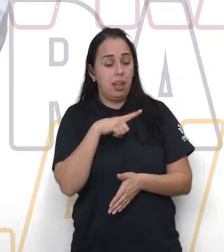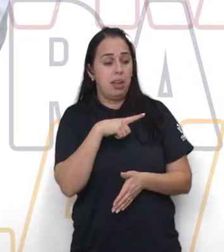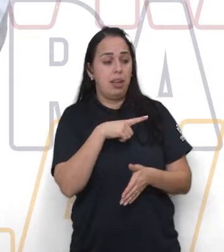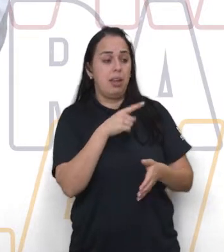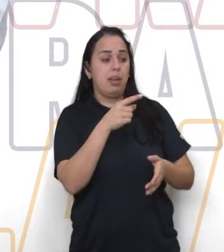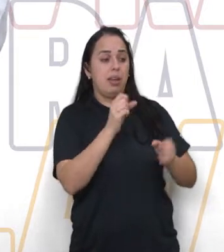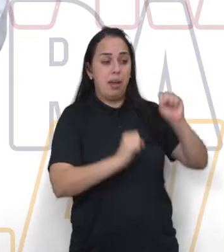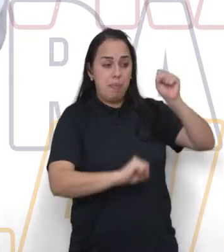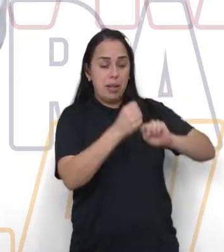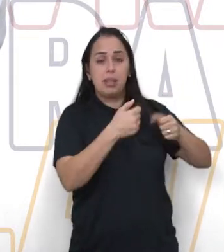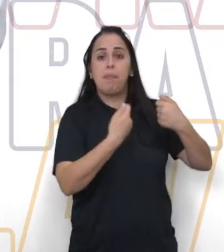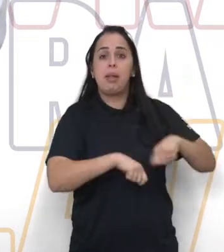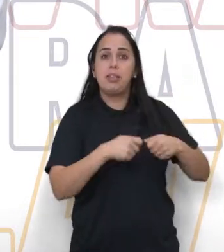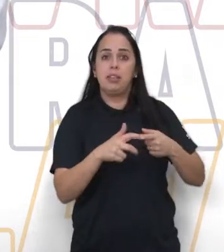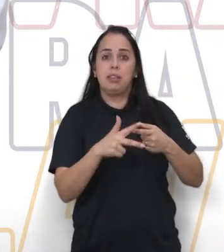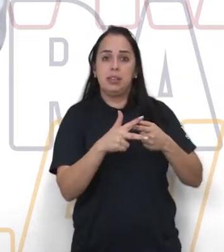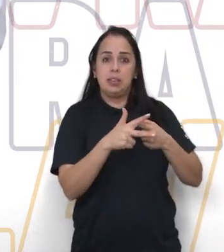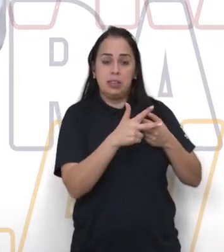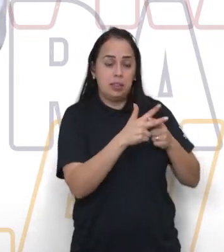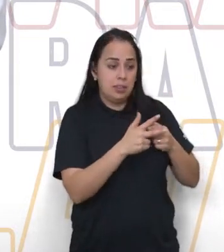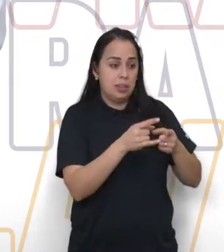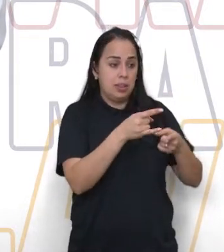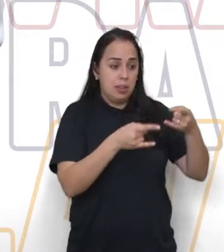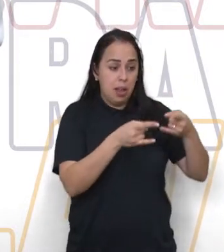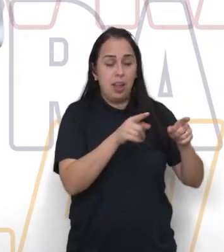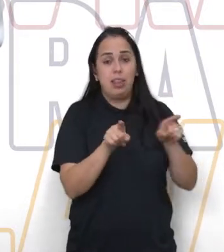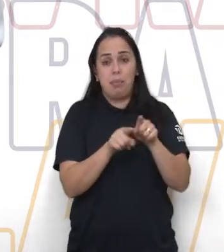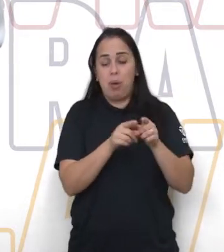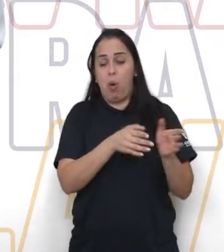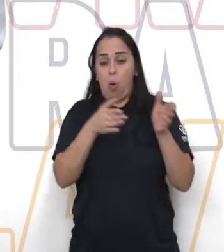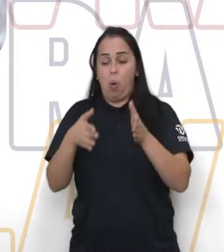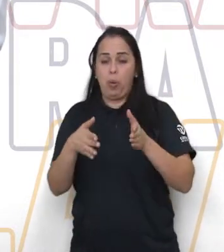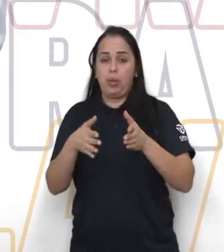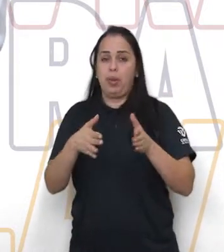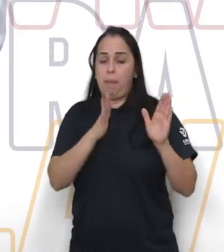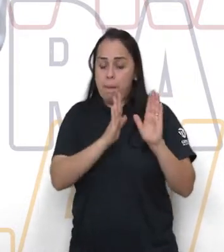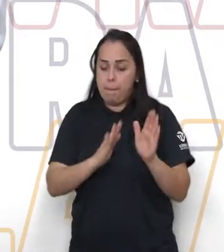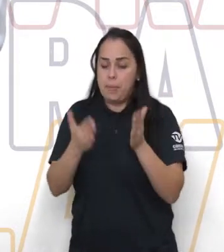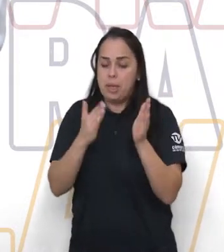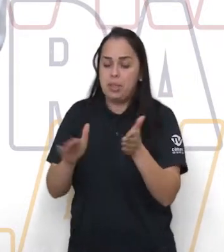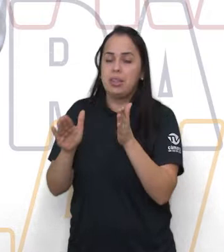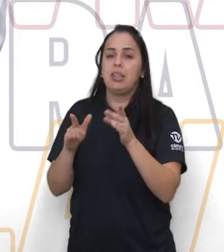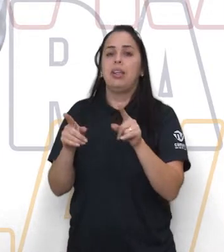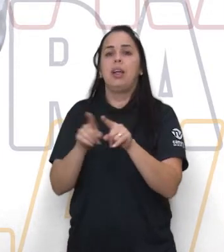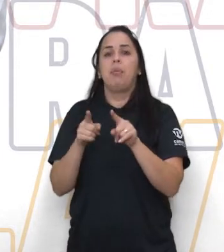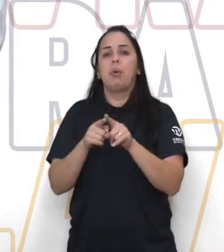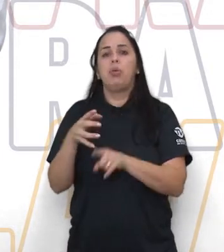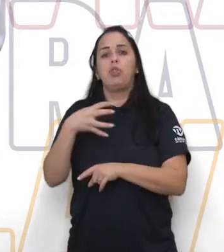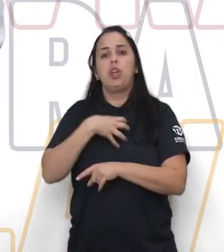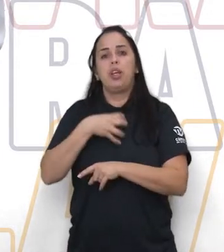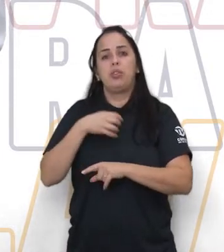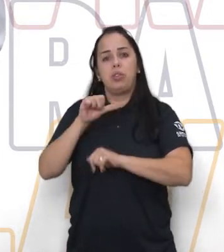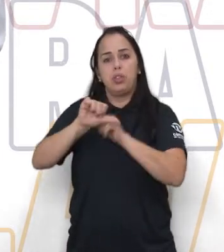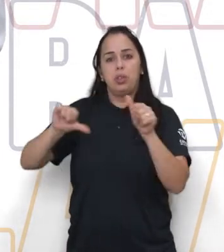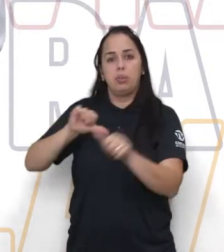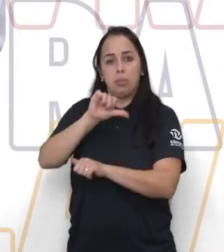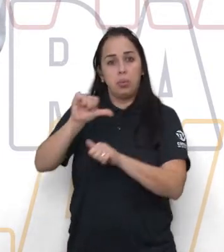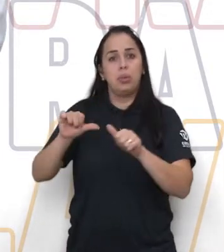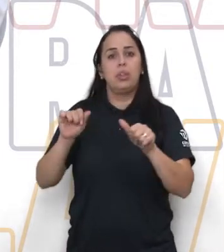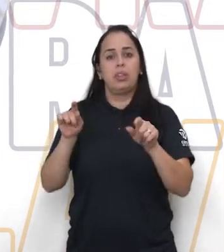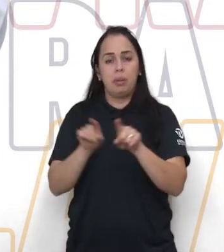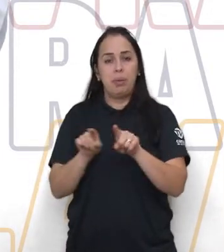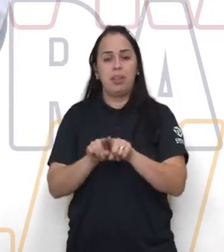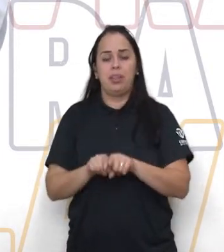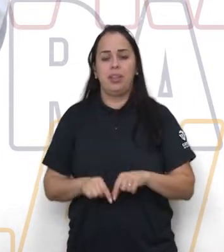precisa ir na mecanizar tem empresa que precisa produzir em série então muda a relação trabalho muda necessidades